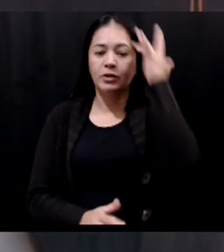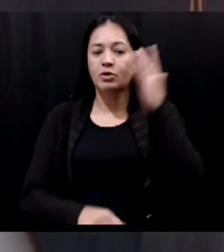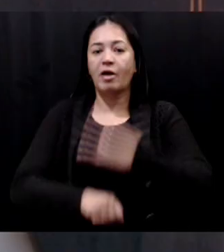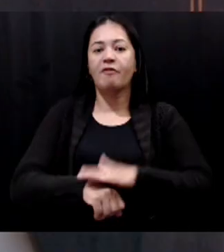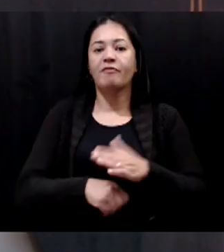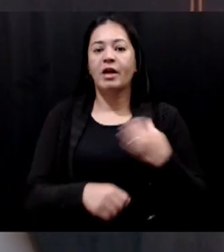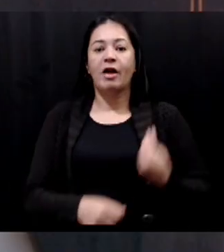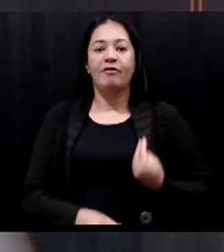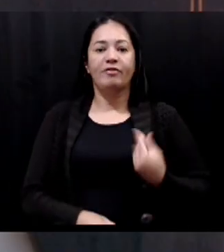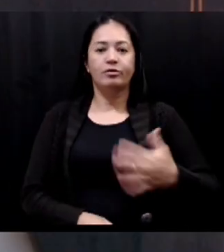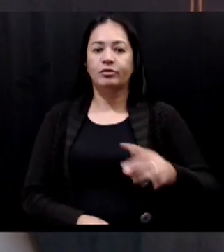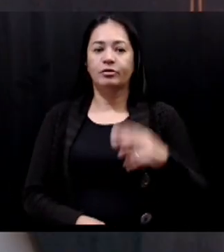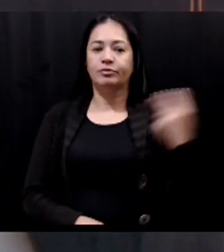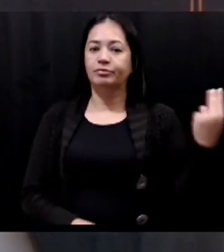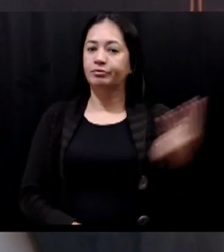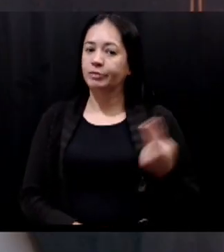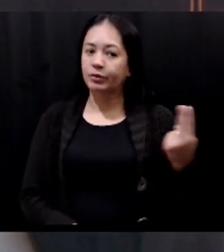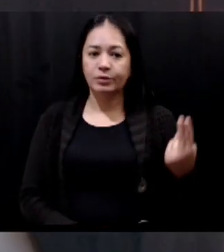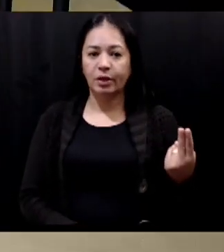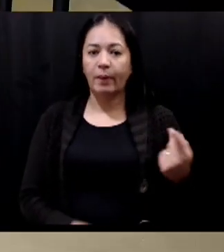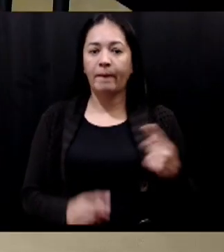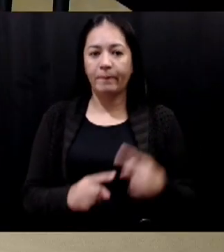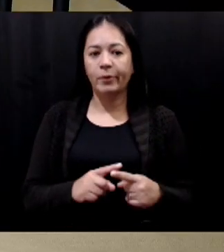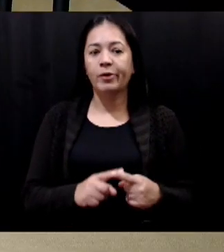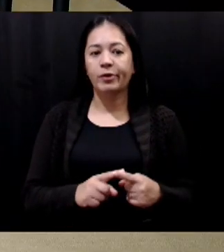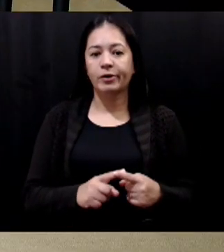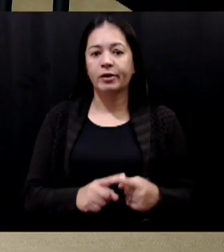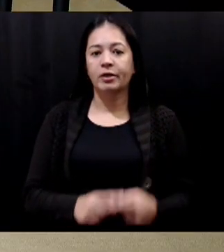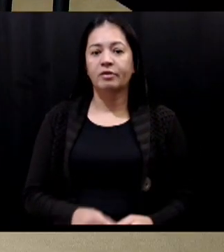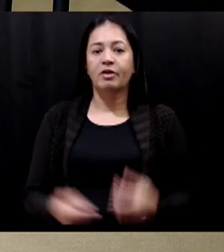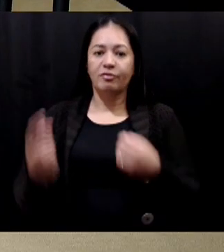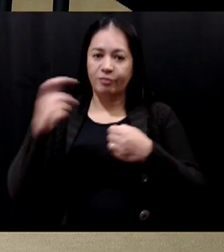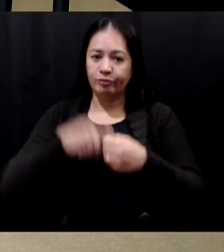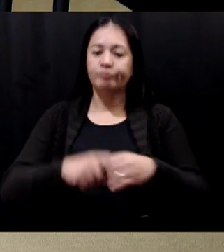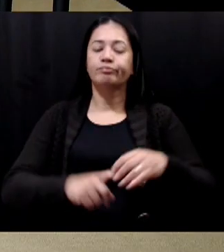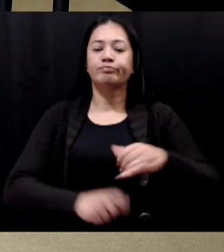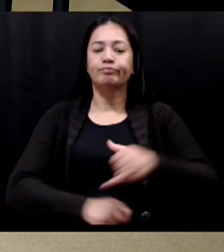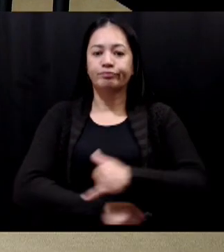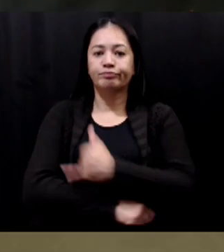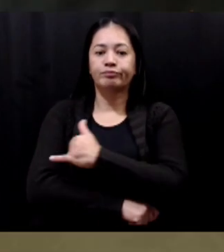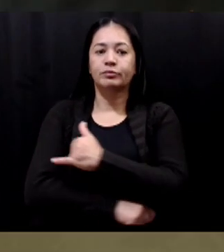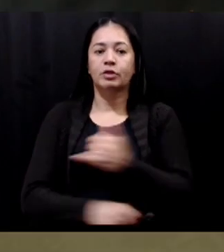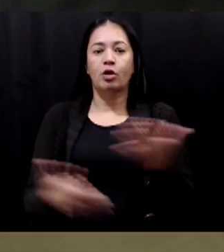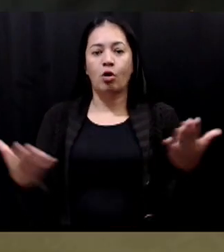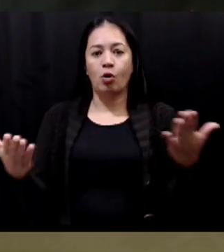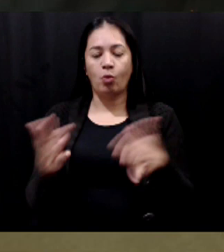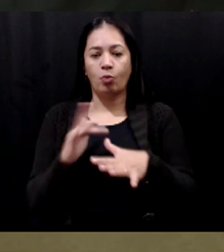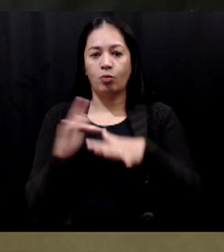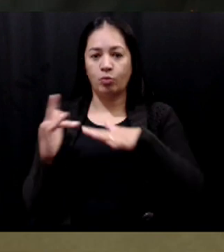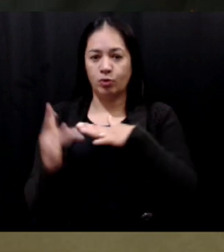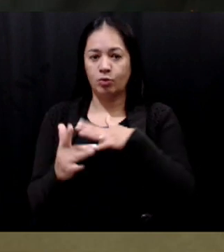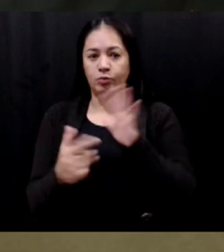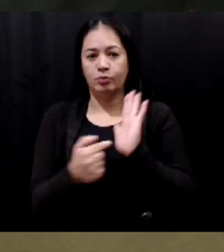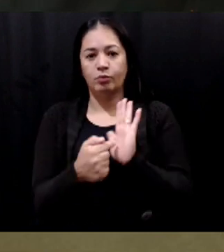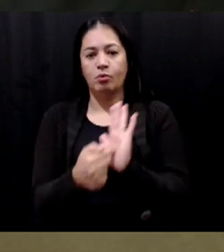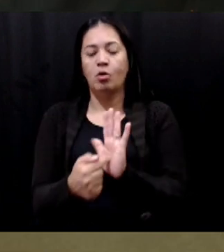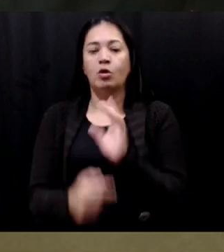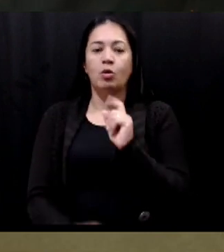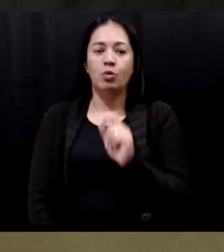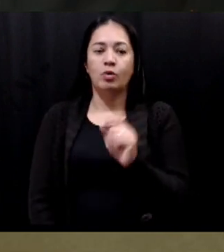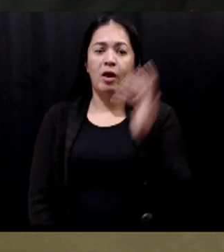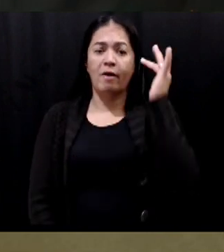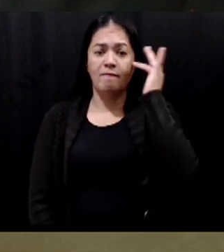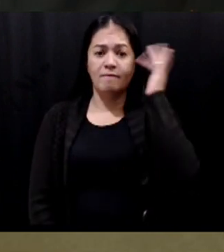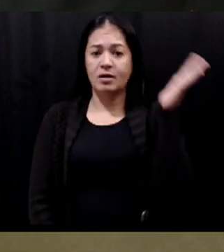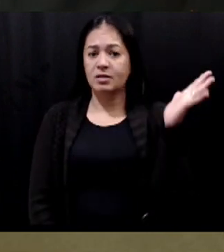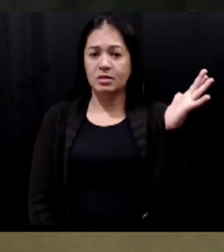tiro no pé, porque vai levar ao reganho de peso. Hoje as redes sociais, né, mostram para a gente uma facilidade em manter